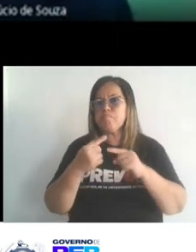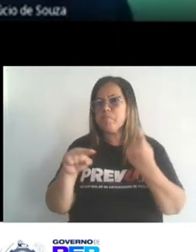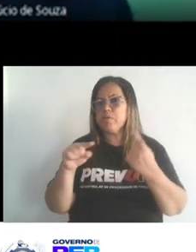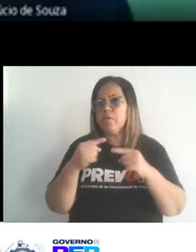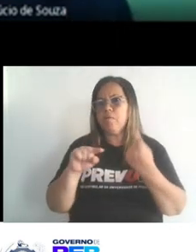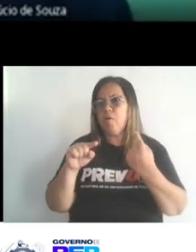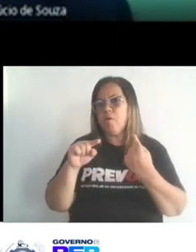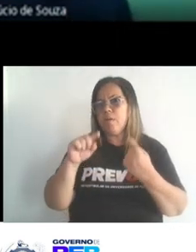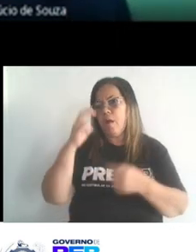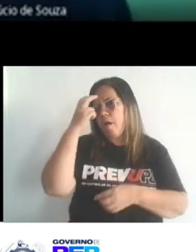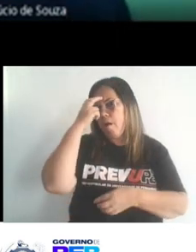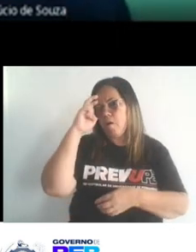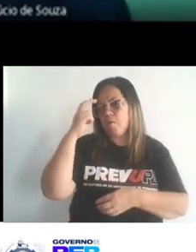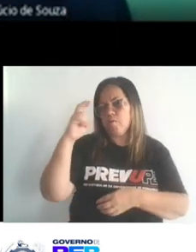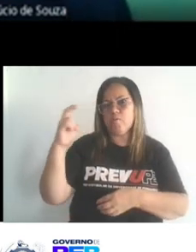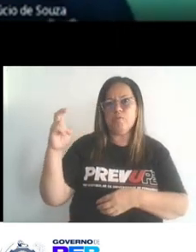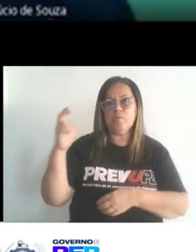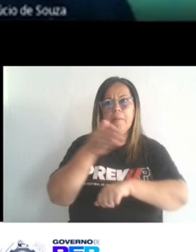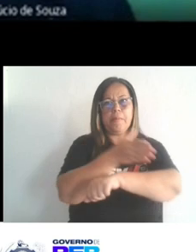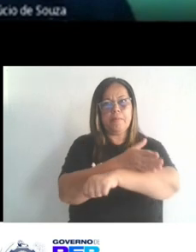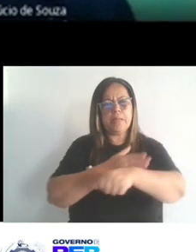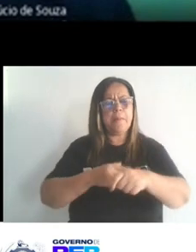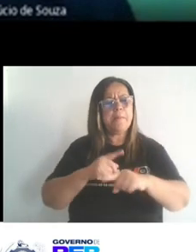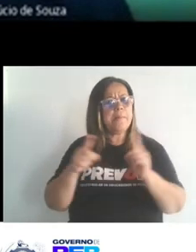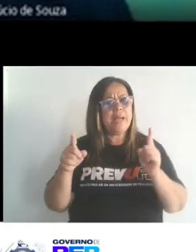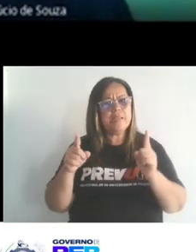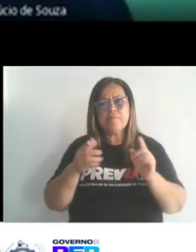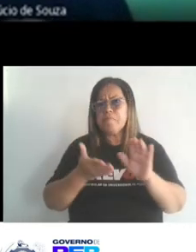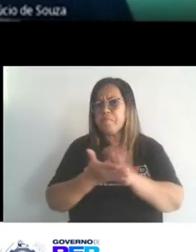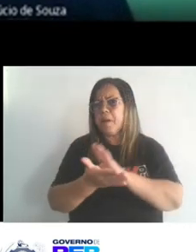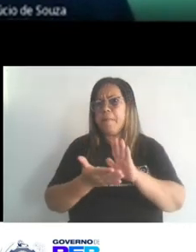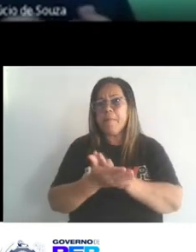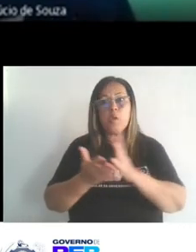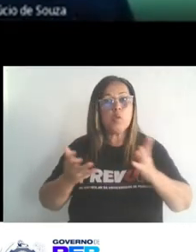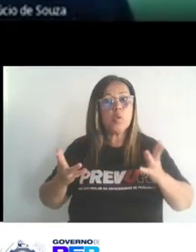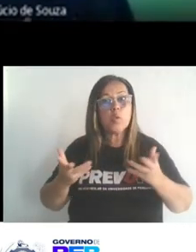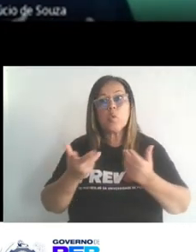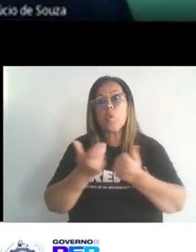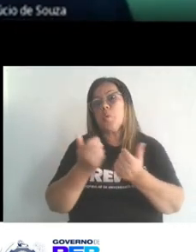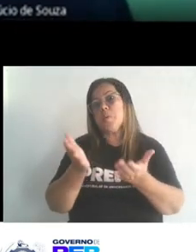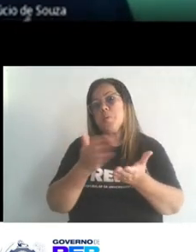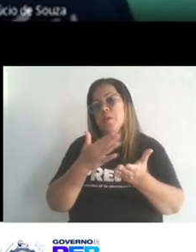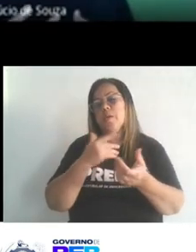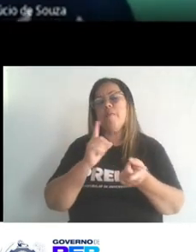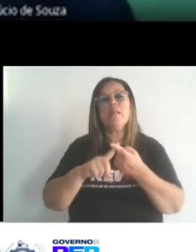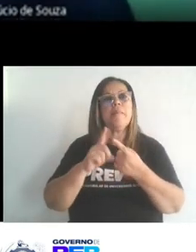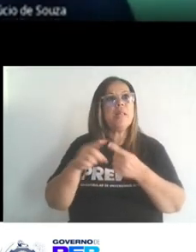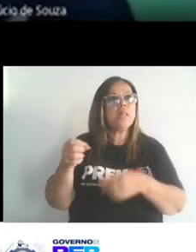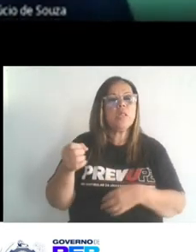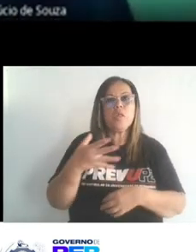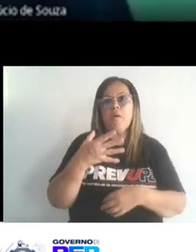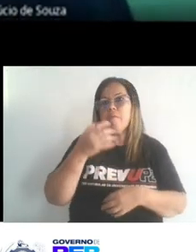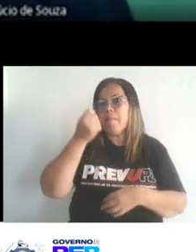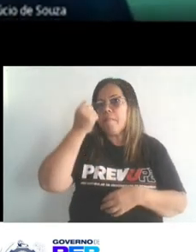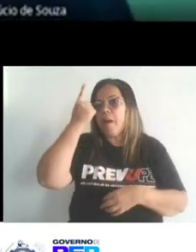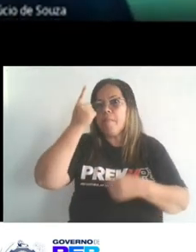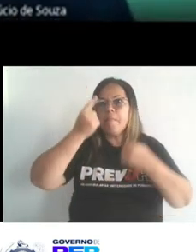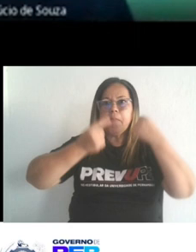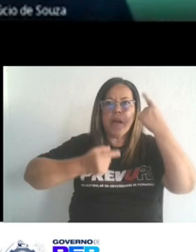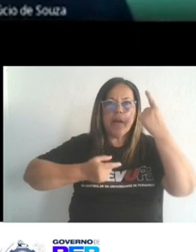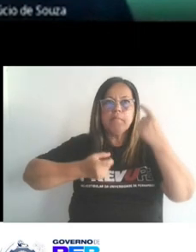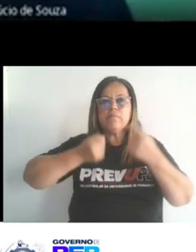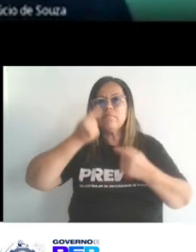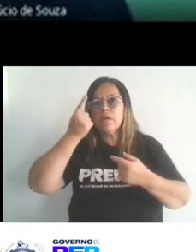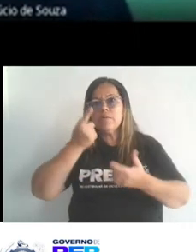cultura medieval publicavam tudo principalmente essas novas ideias surgidas que surgiram com o